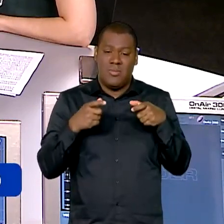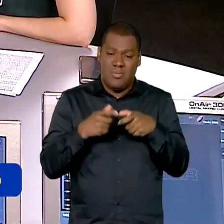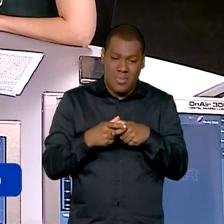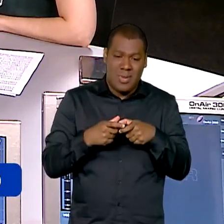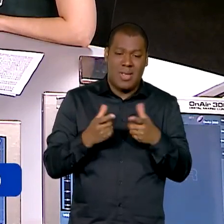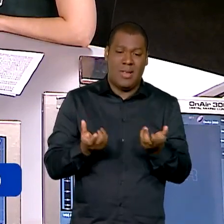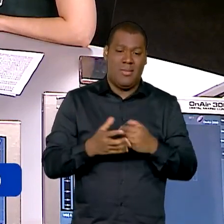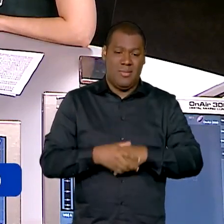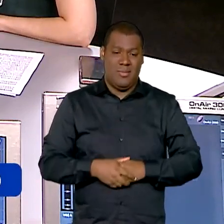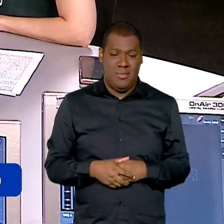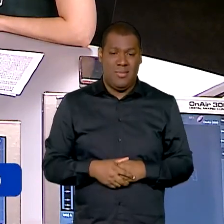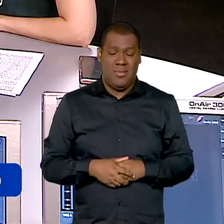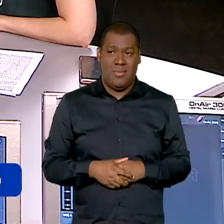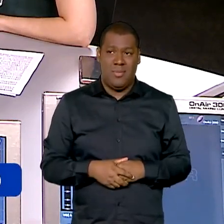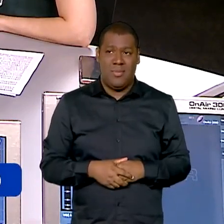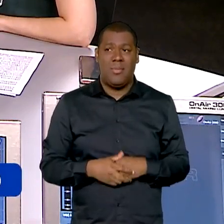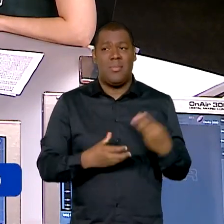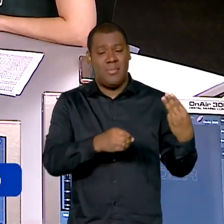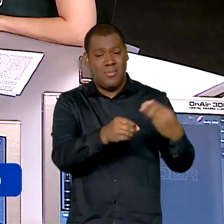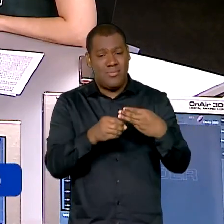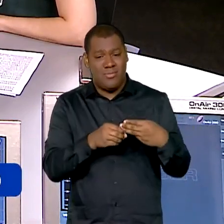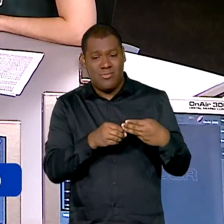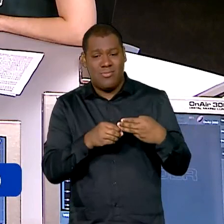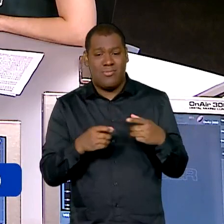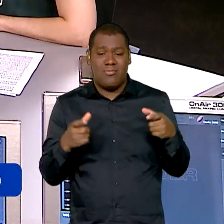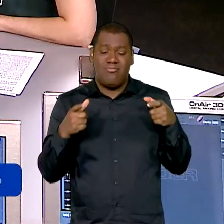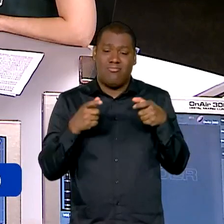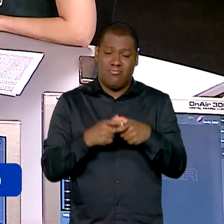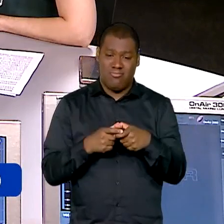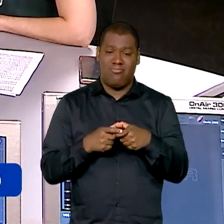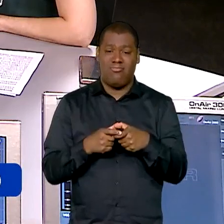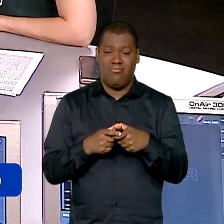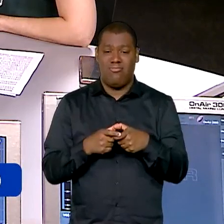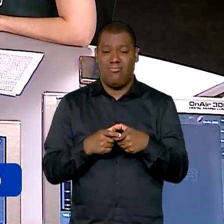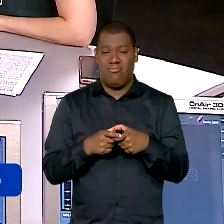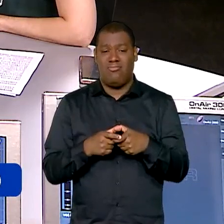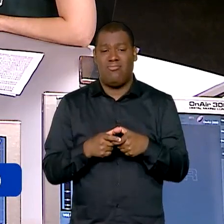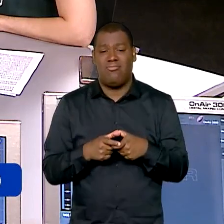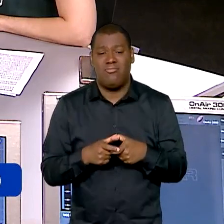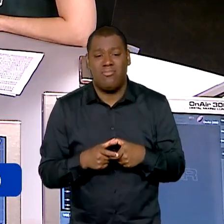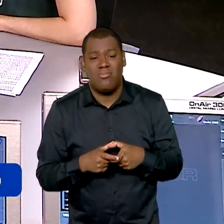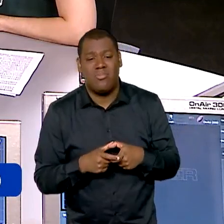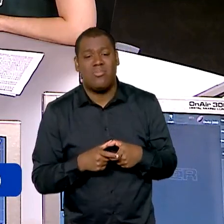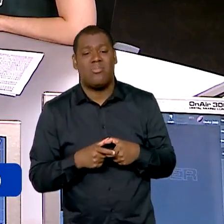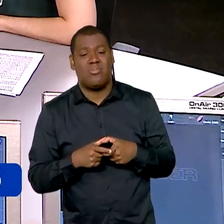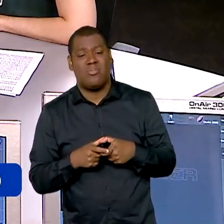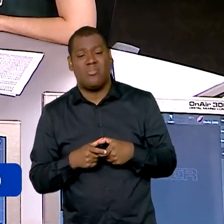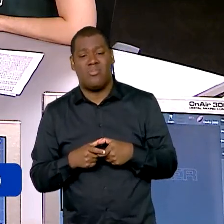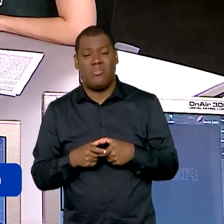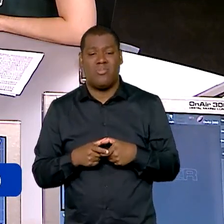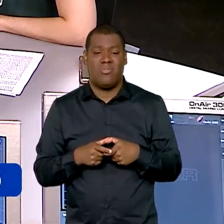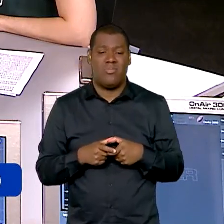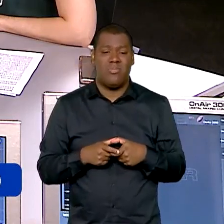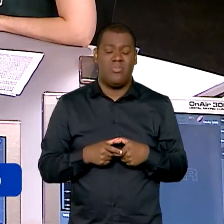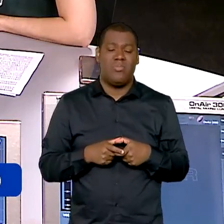arrecadação, eles tenham um tratamento diferenciado. Mas isso não pode ser linear, dada a mesma condição.